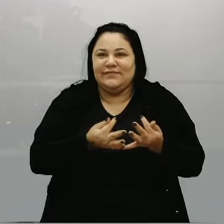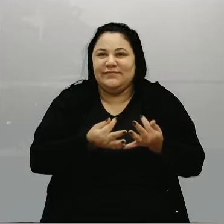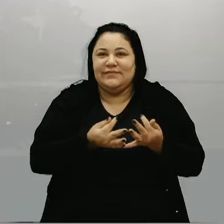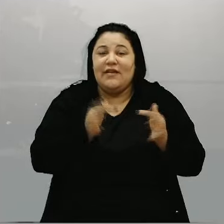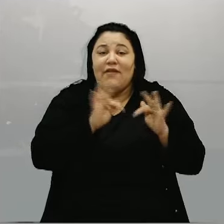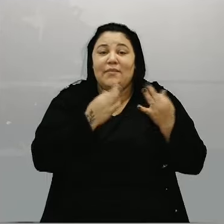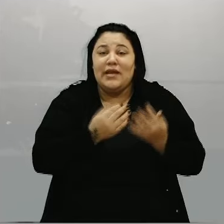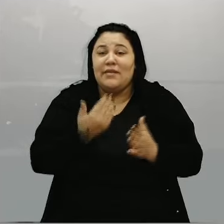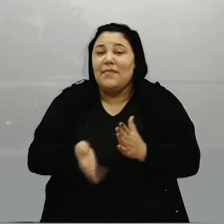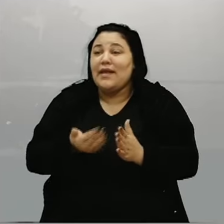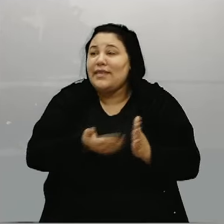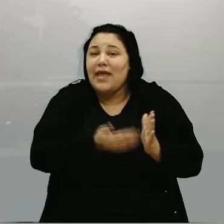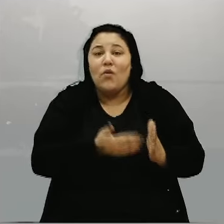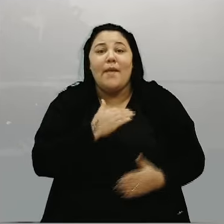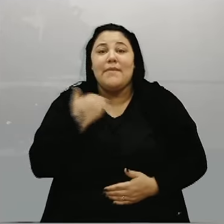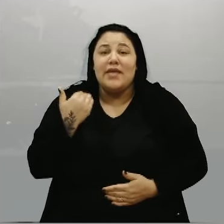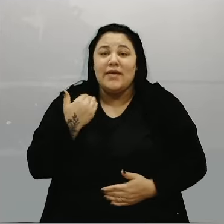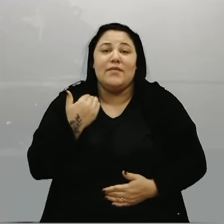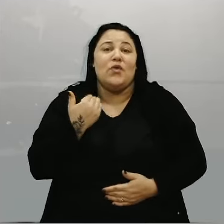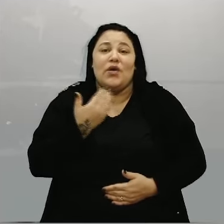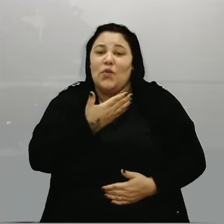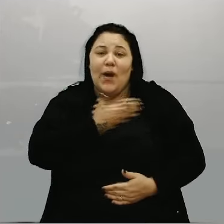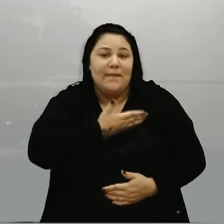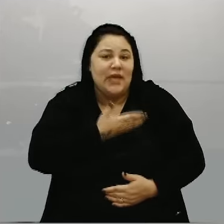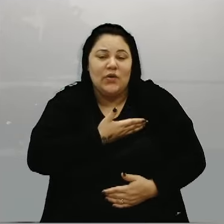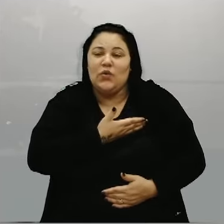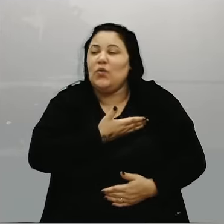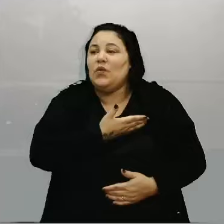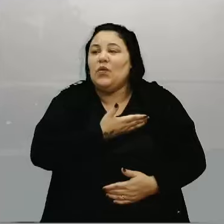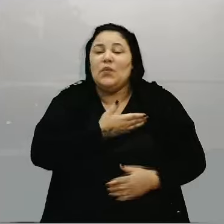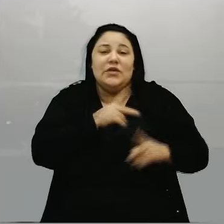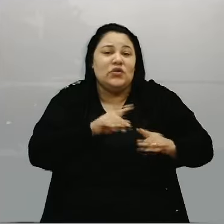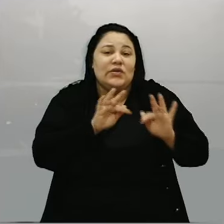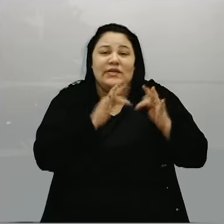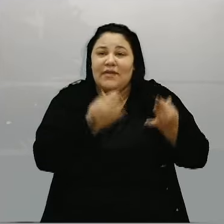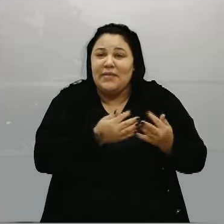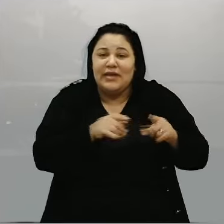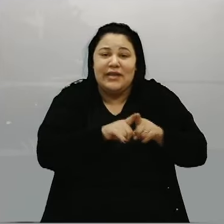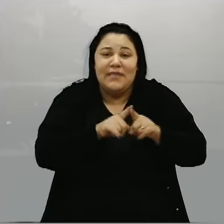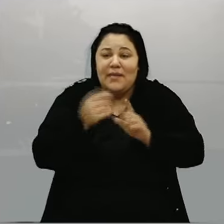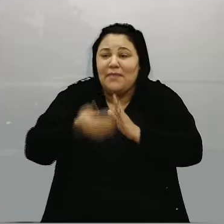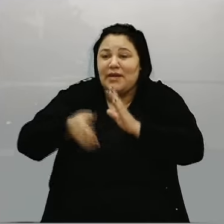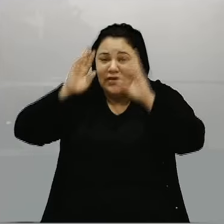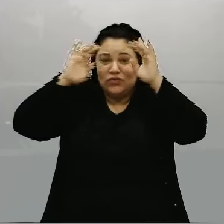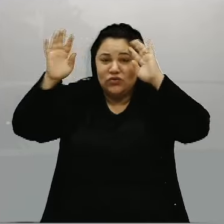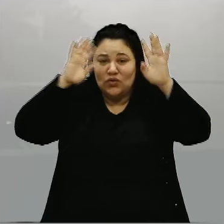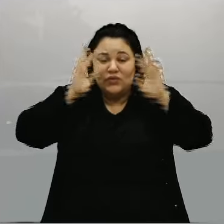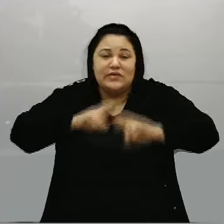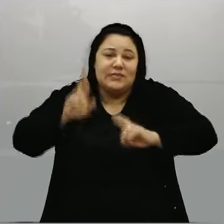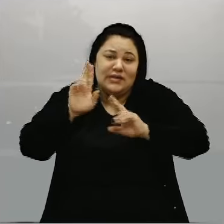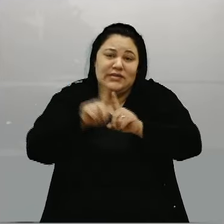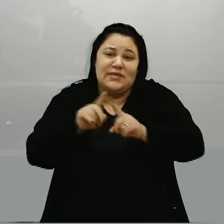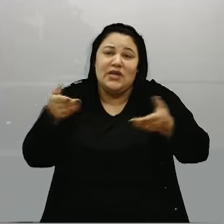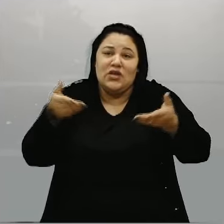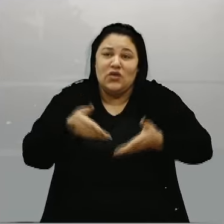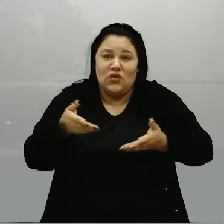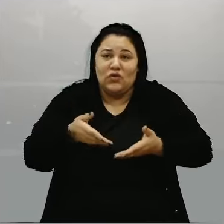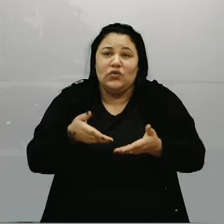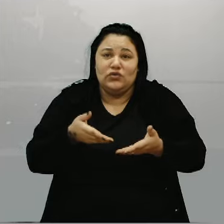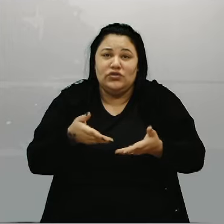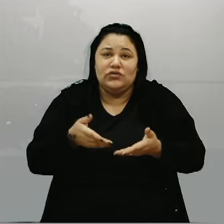amigos perderam parentes perderam né o seu sonho a sua esperança e hoje o quadro em que nós